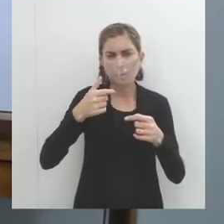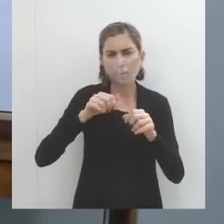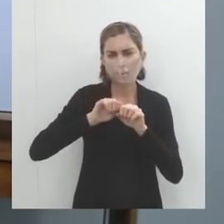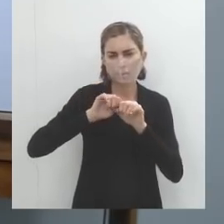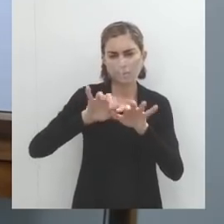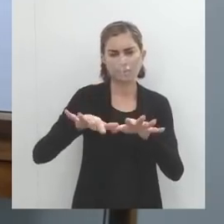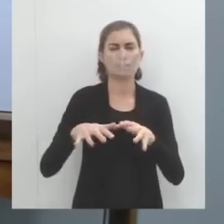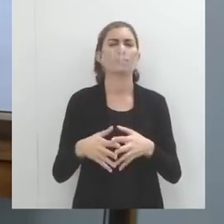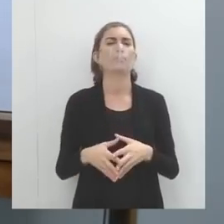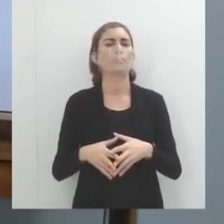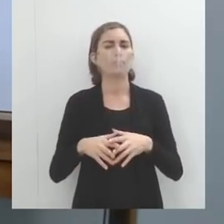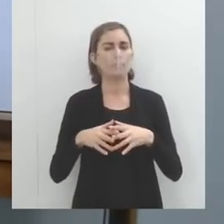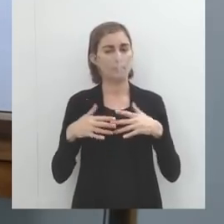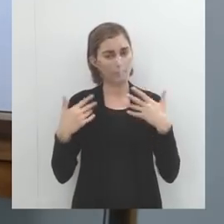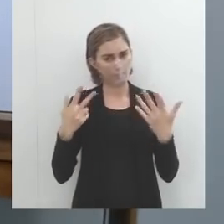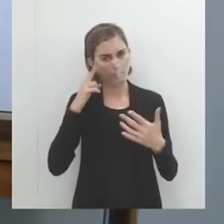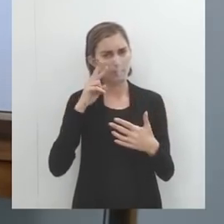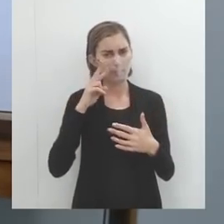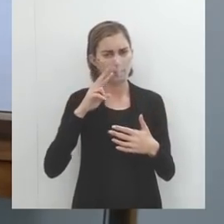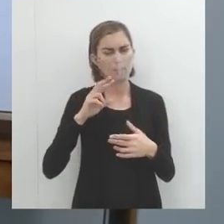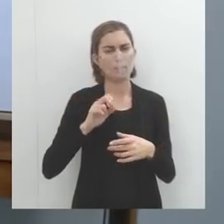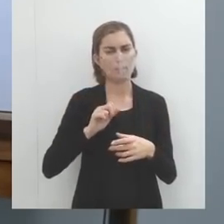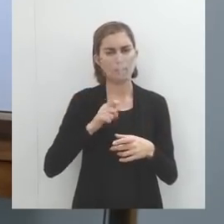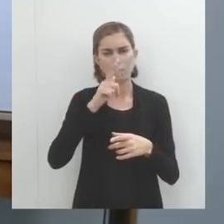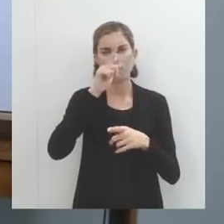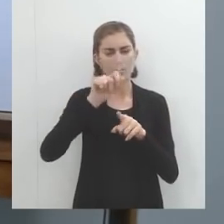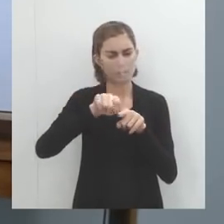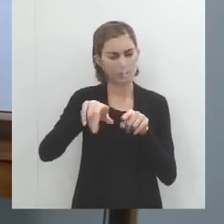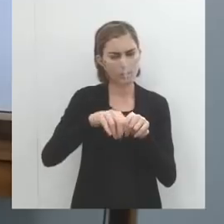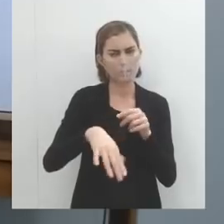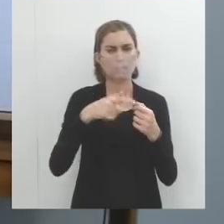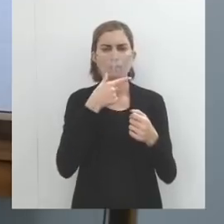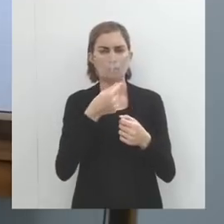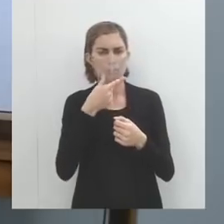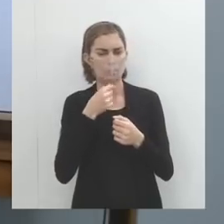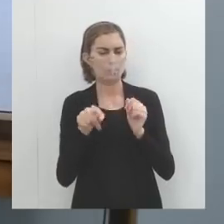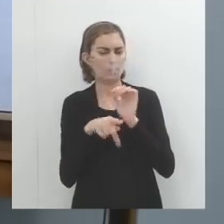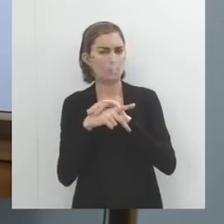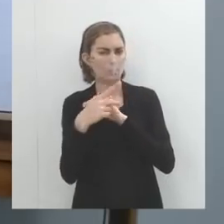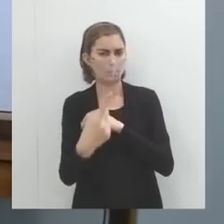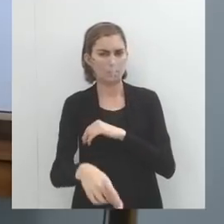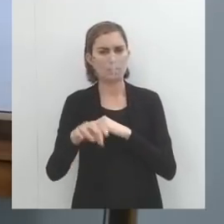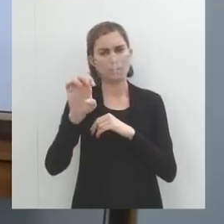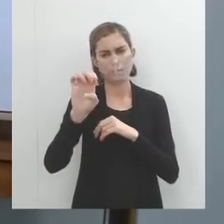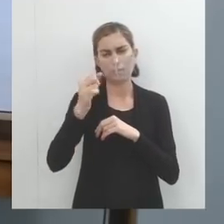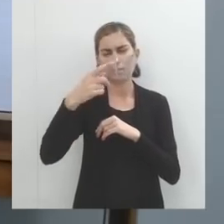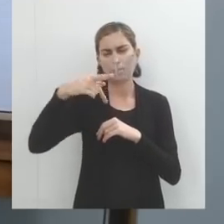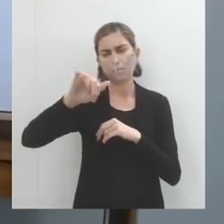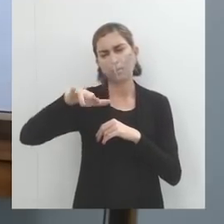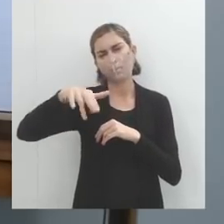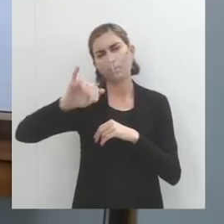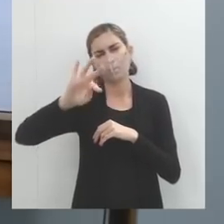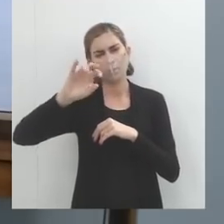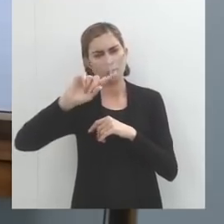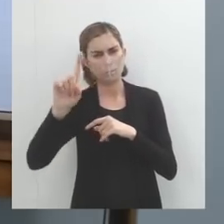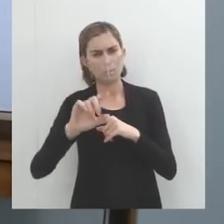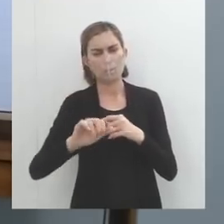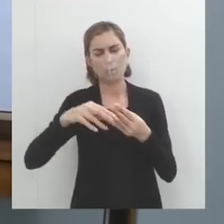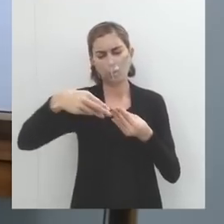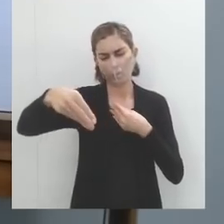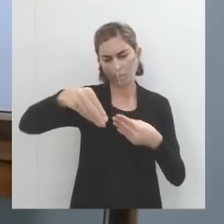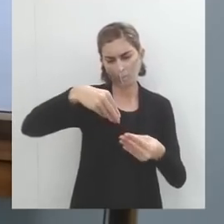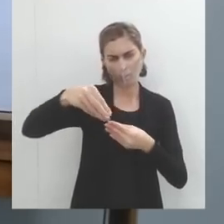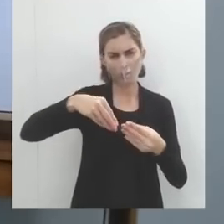sair. Tranquilo? Então lembrem, o sêmen masculino, ele é formado basicamente dos espermatozoides, do